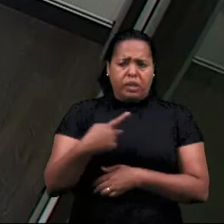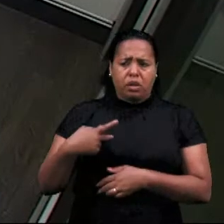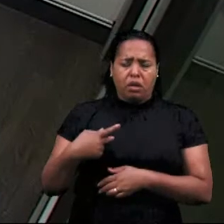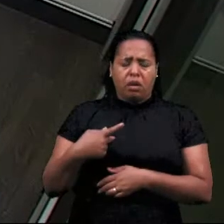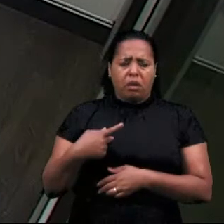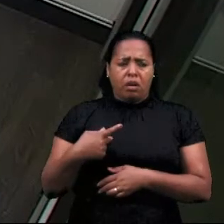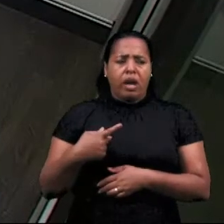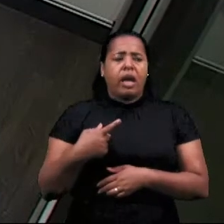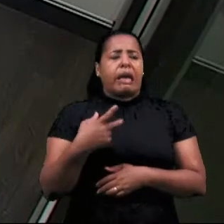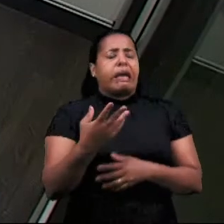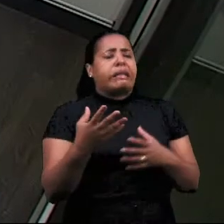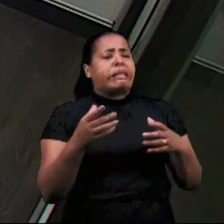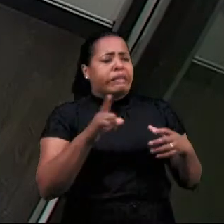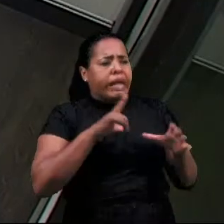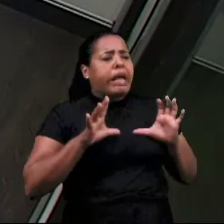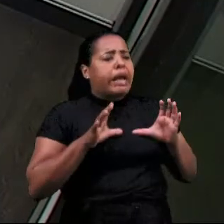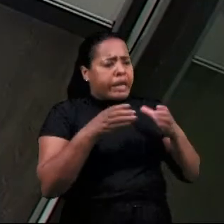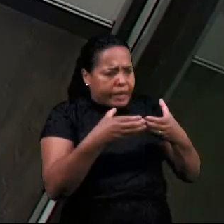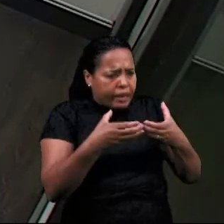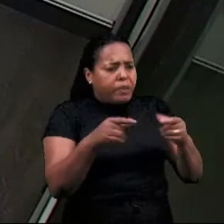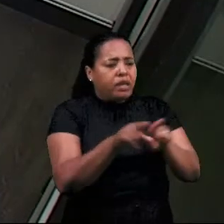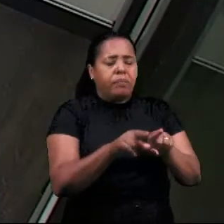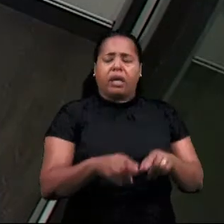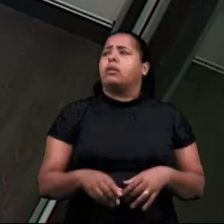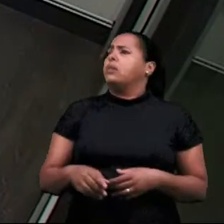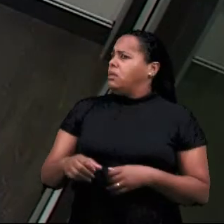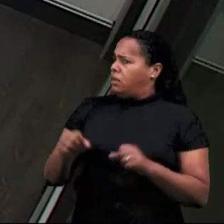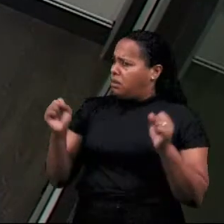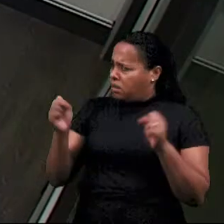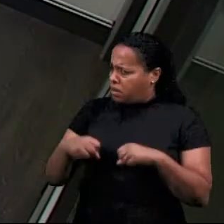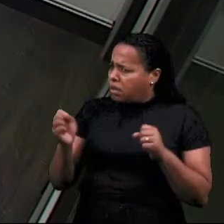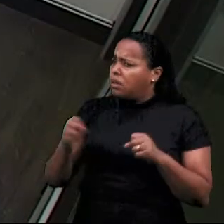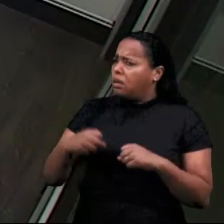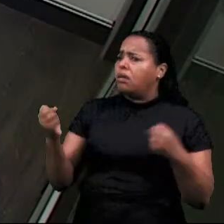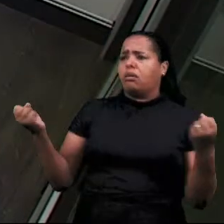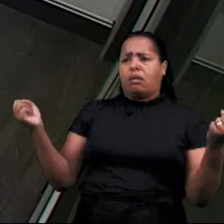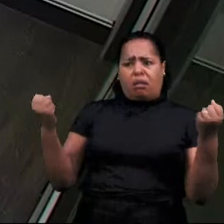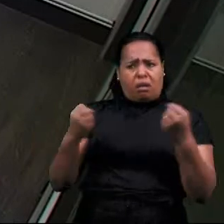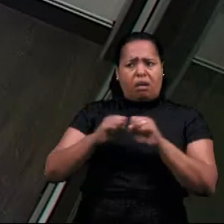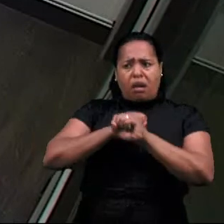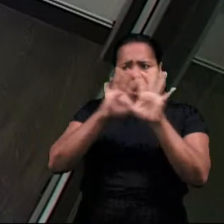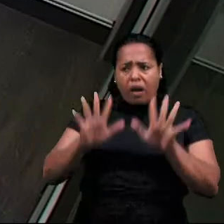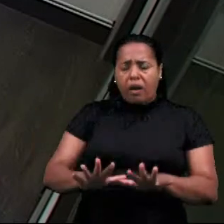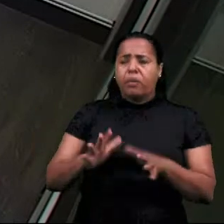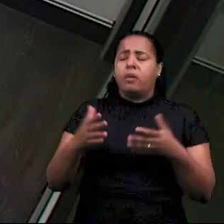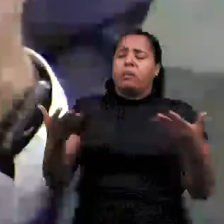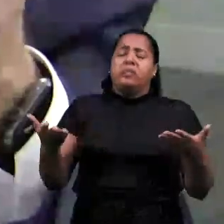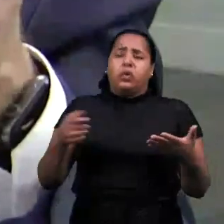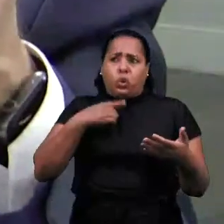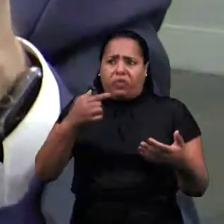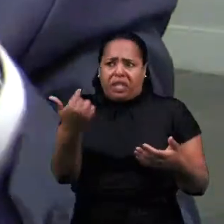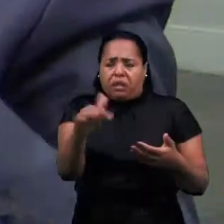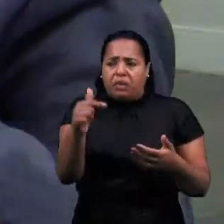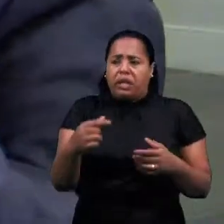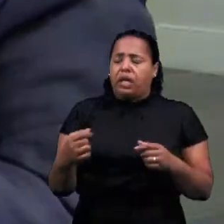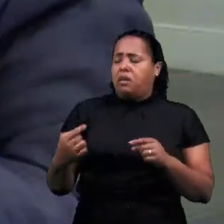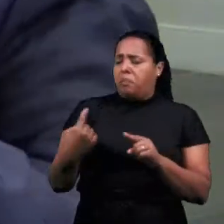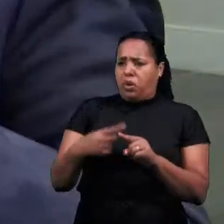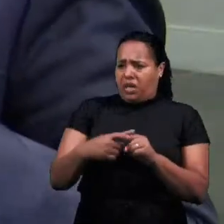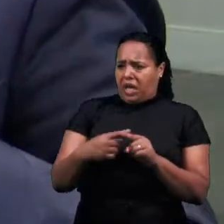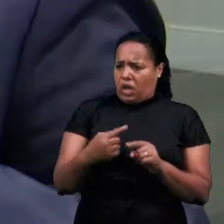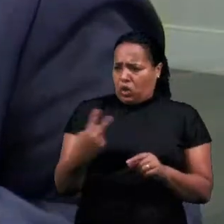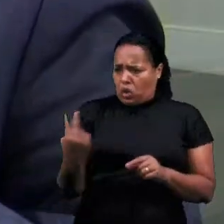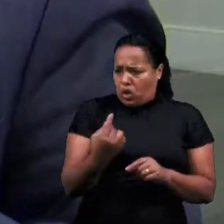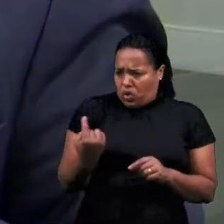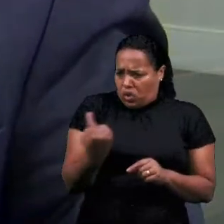Ter essa equipe também, né? Ah, sem dúvida, porque nós não conseguiríamos, apesar